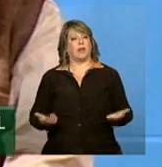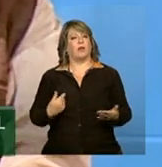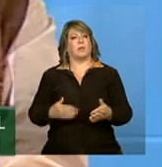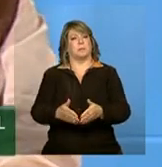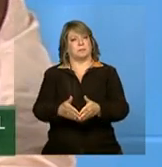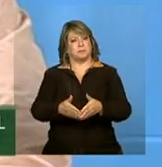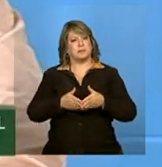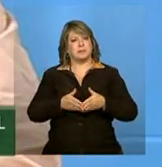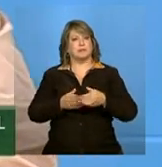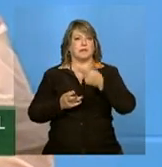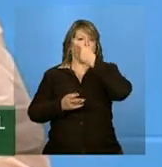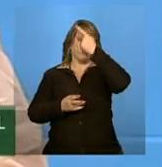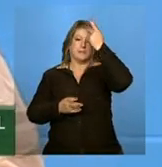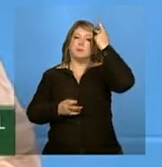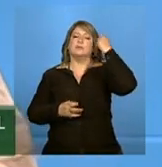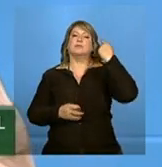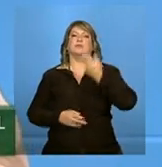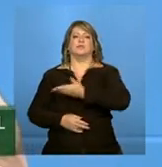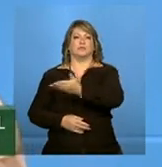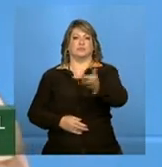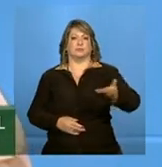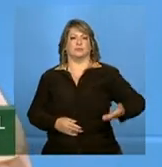apelo